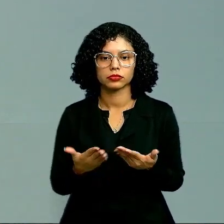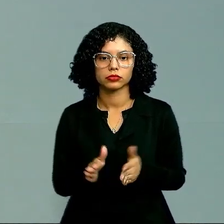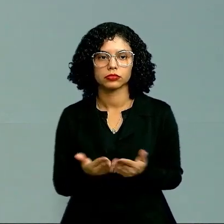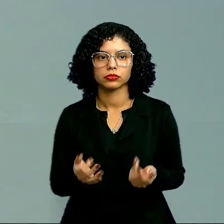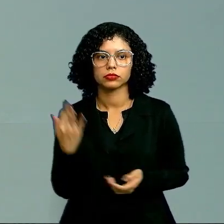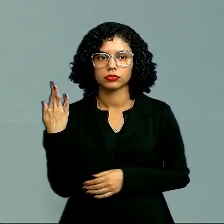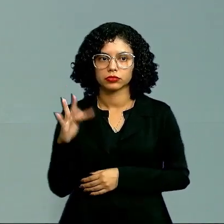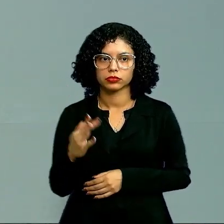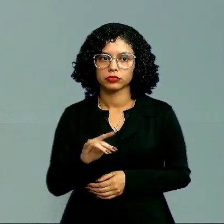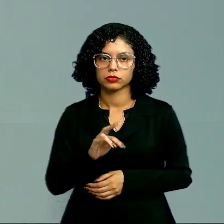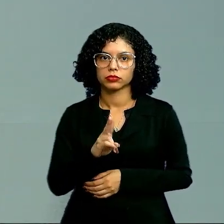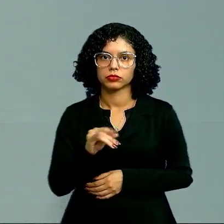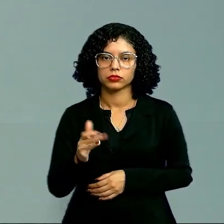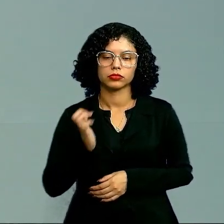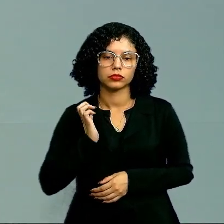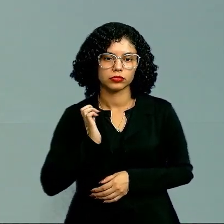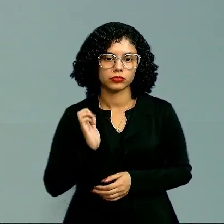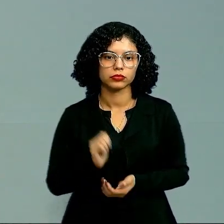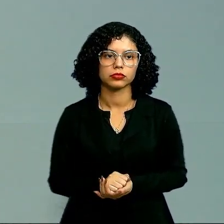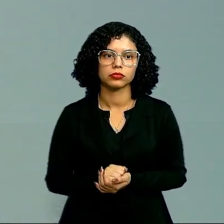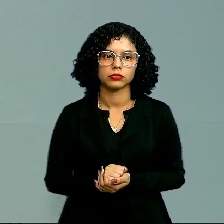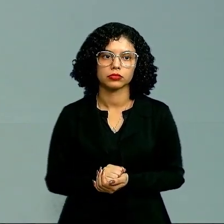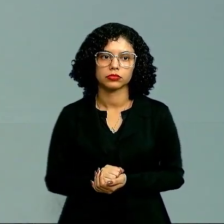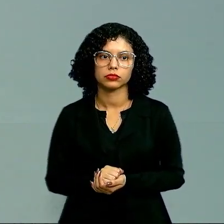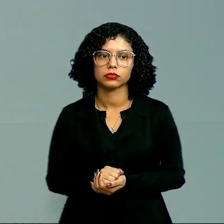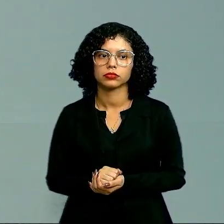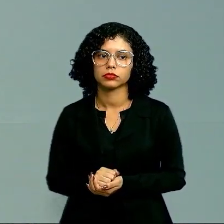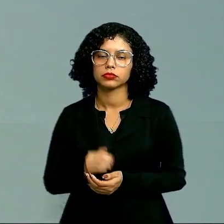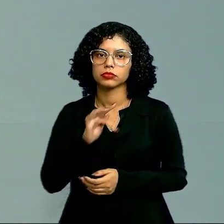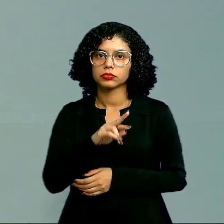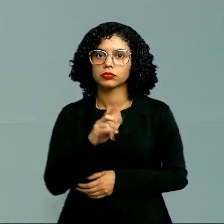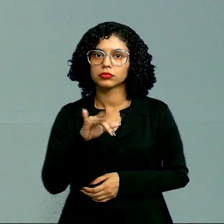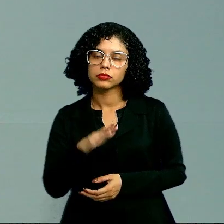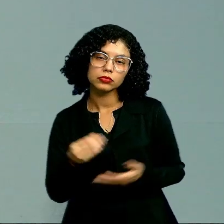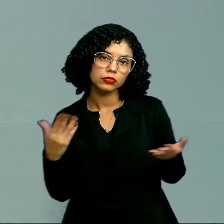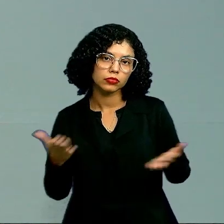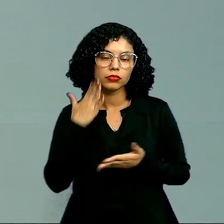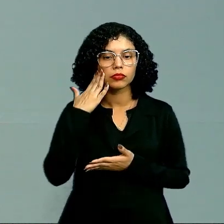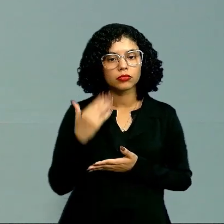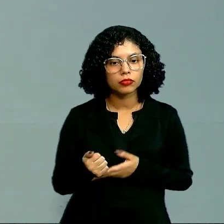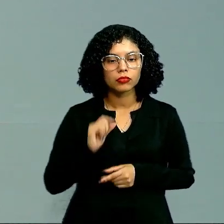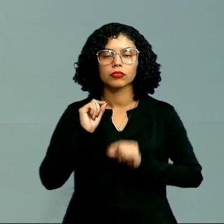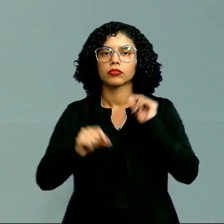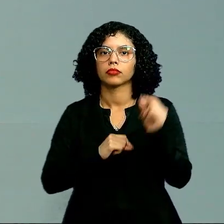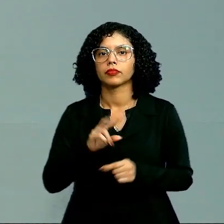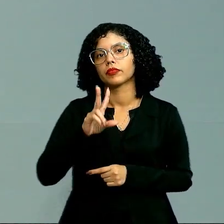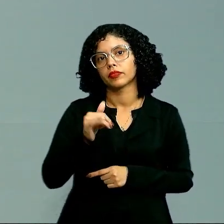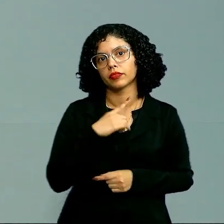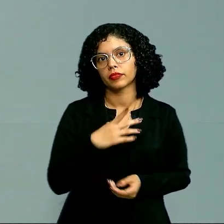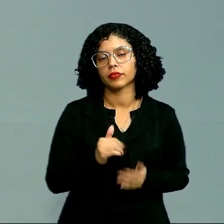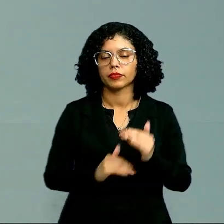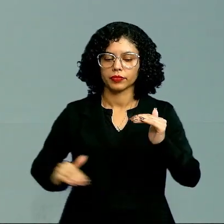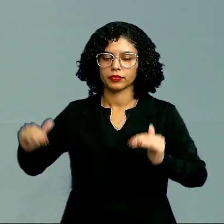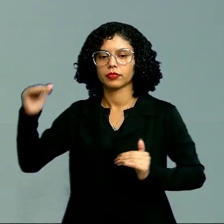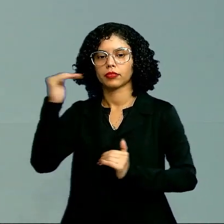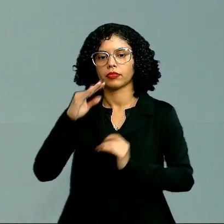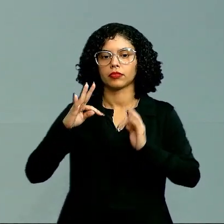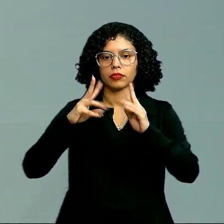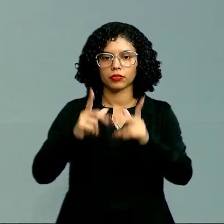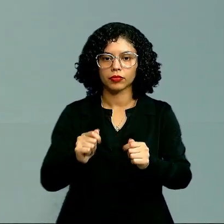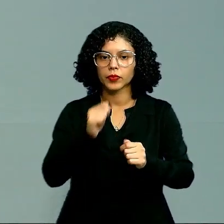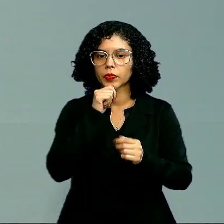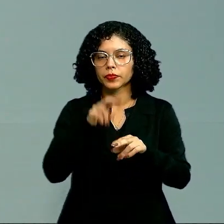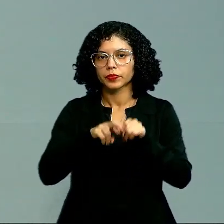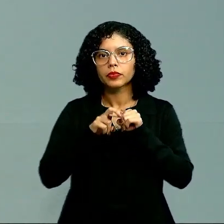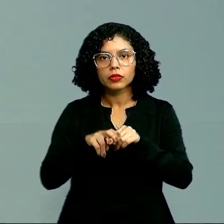e adorno para o rico. Ou seja, serve de enfeite para o rico. Então, a sabedoria é o que vai estar acima de tudo. Por